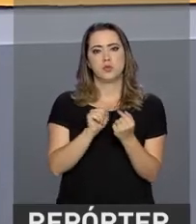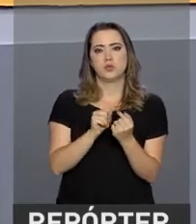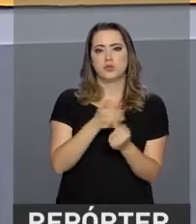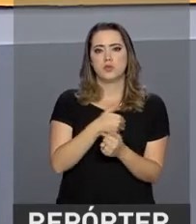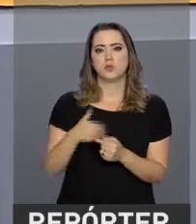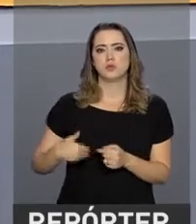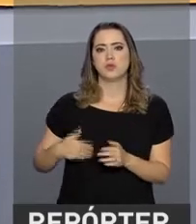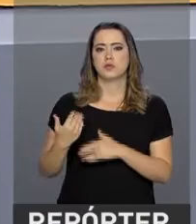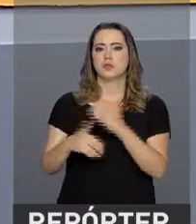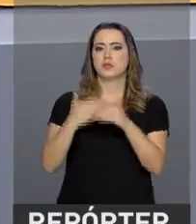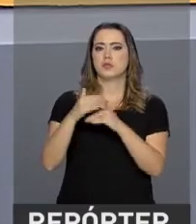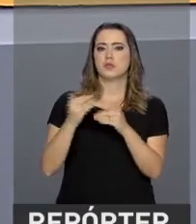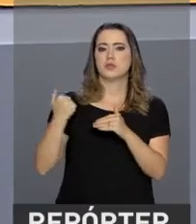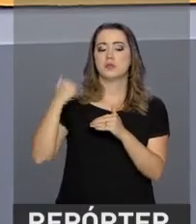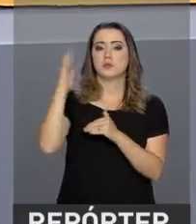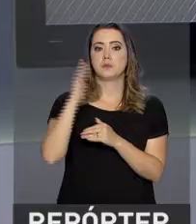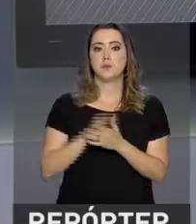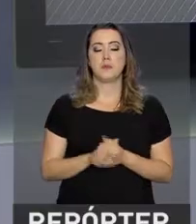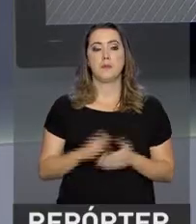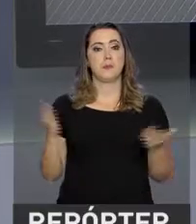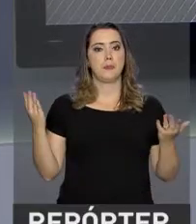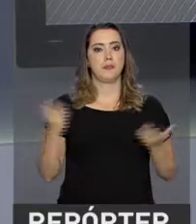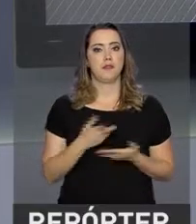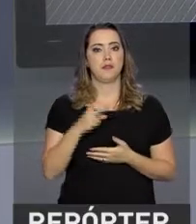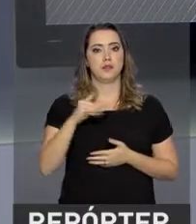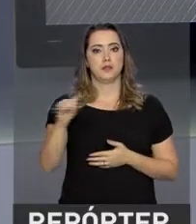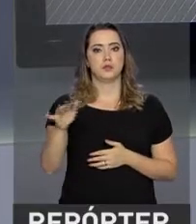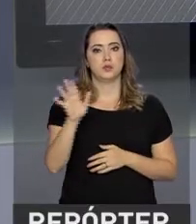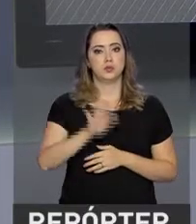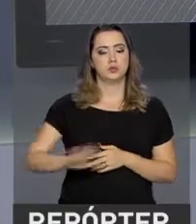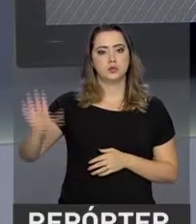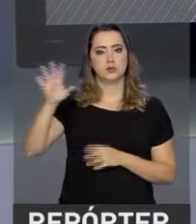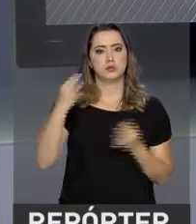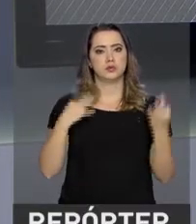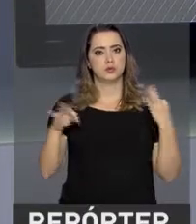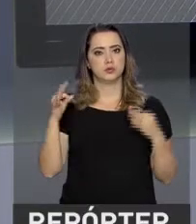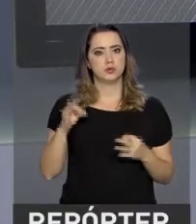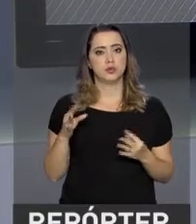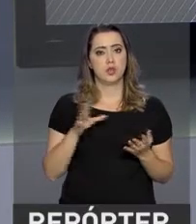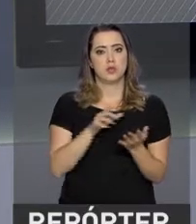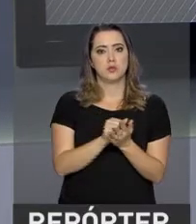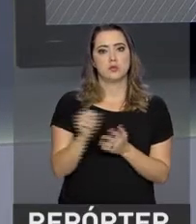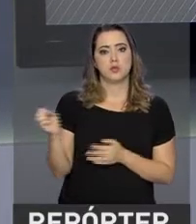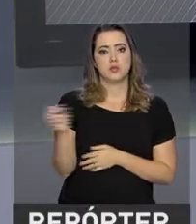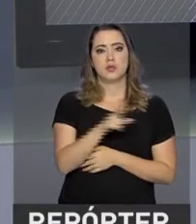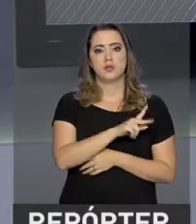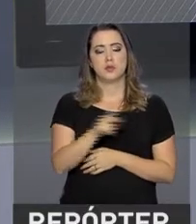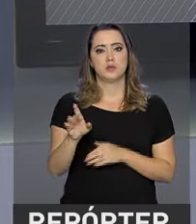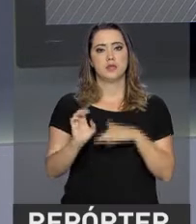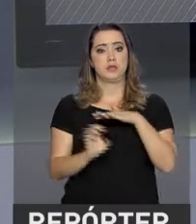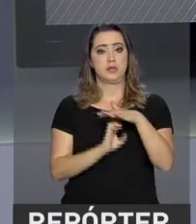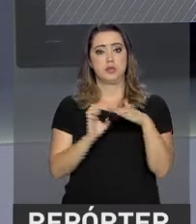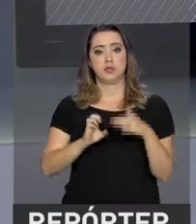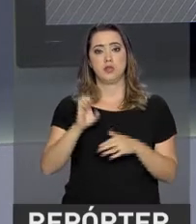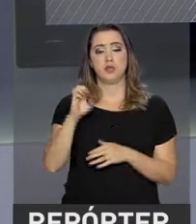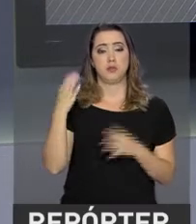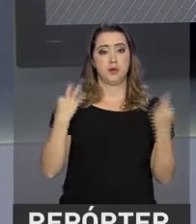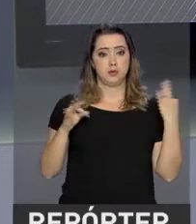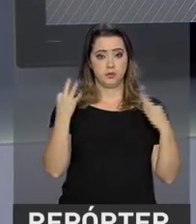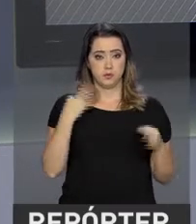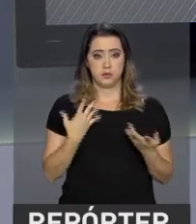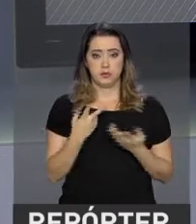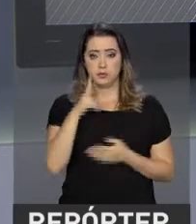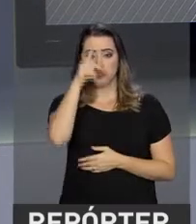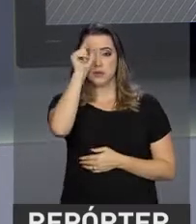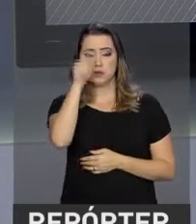o setor cresça ainda mais. Hoje, no Dia Nacional do Turismo, tomou posse a nova presidente da Embratur. O fortalecimento da